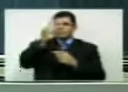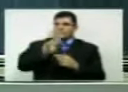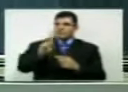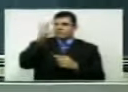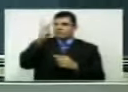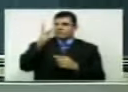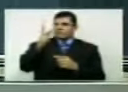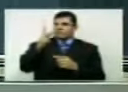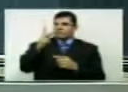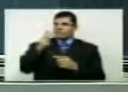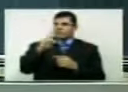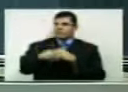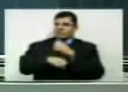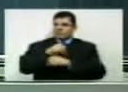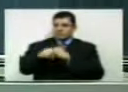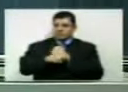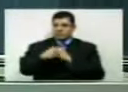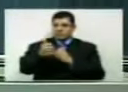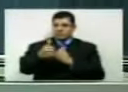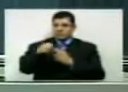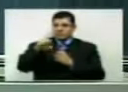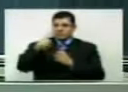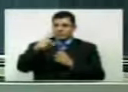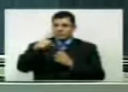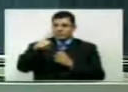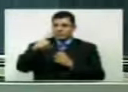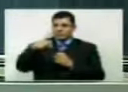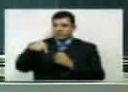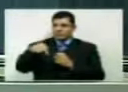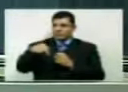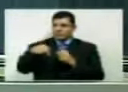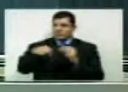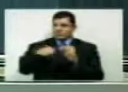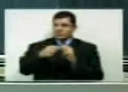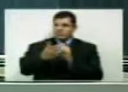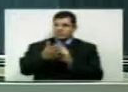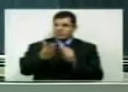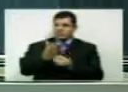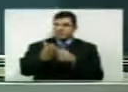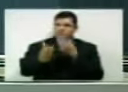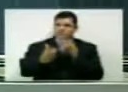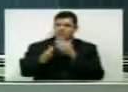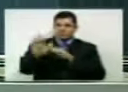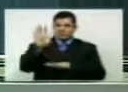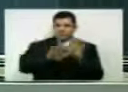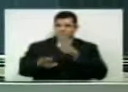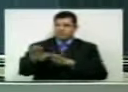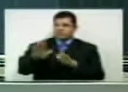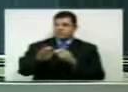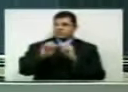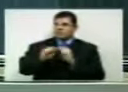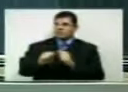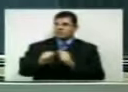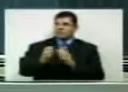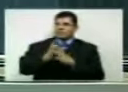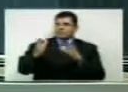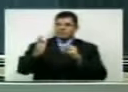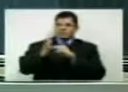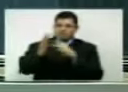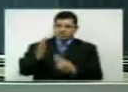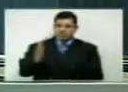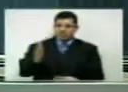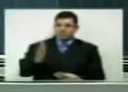vitória e nas eleições de 1887, ele fez uma carta ao imperador e disse: cuidado, essa pode ser a sua maior